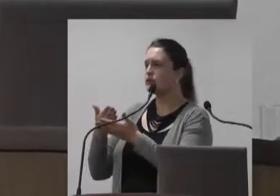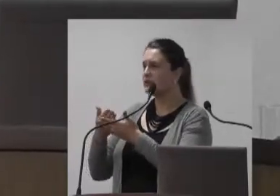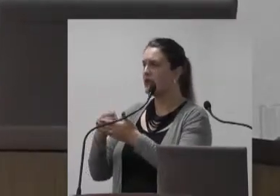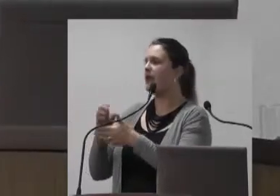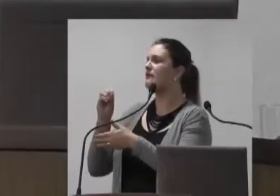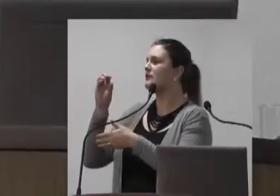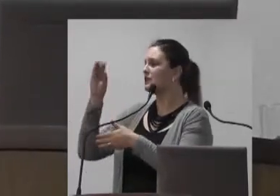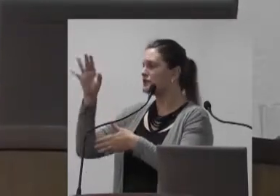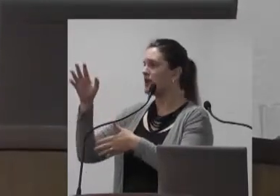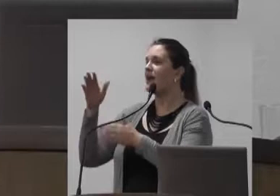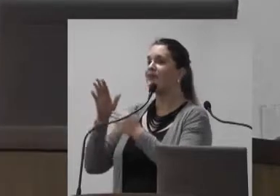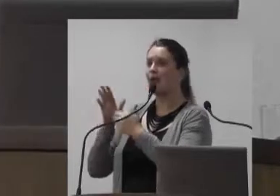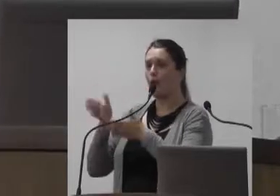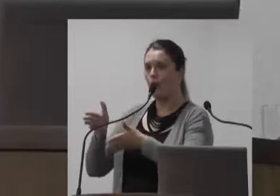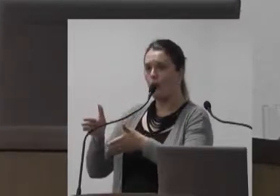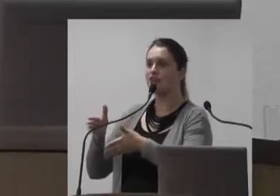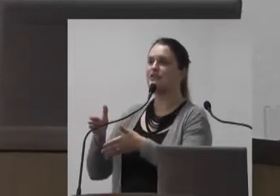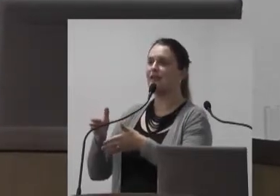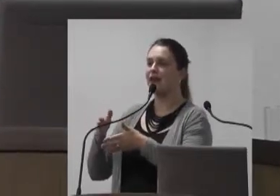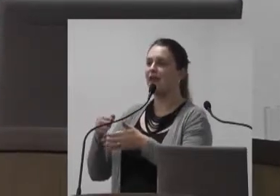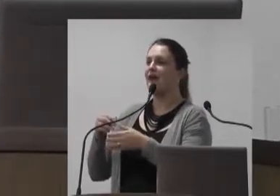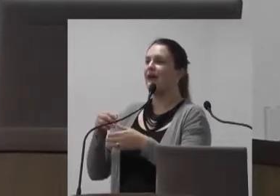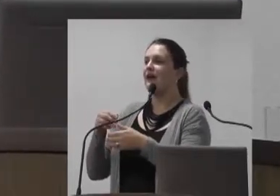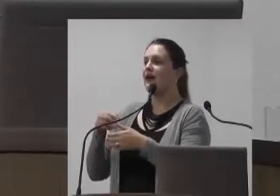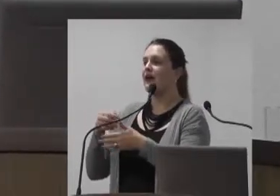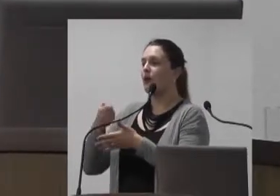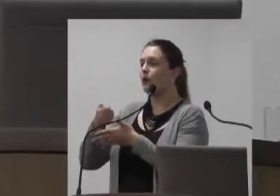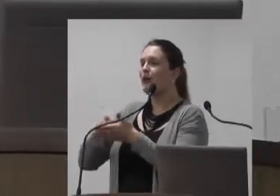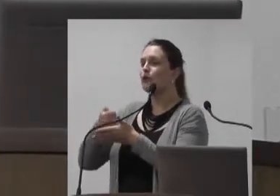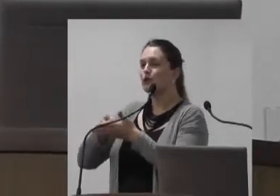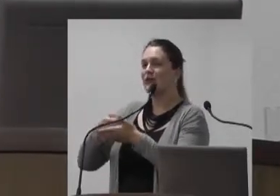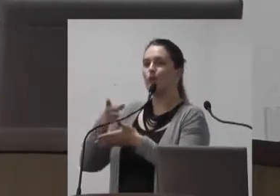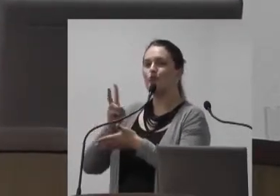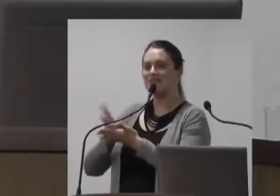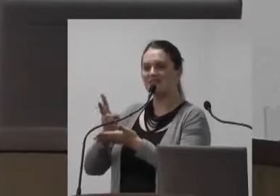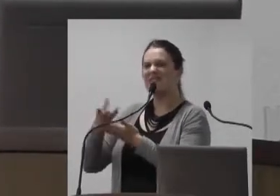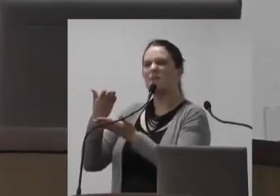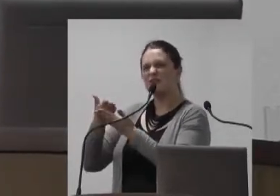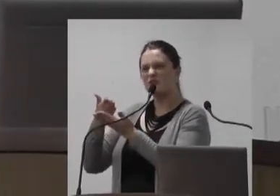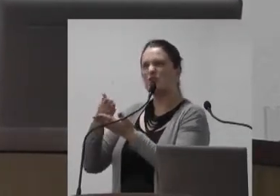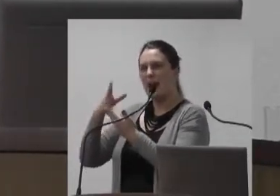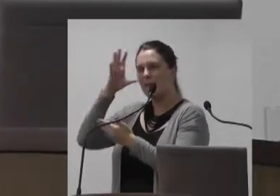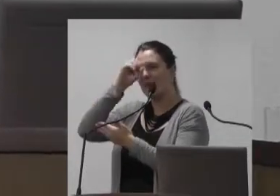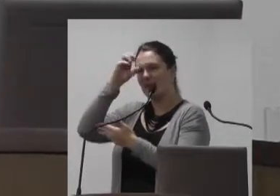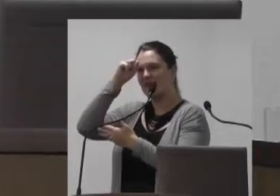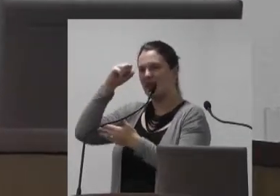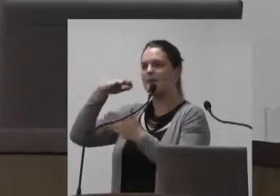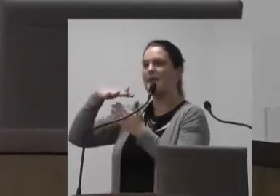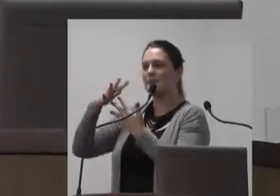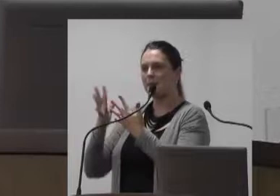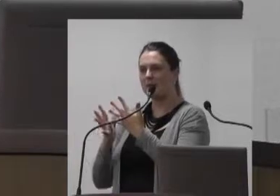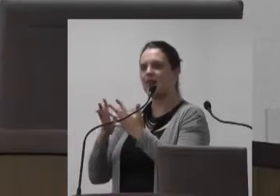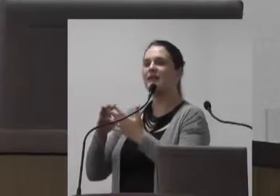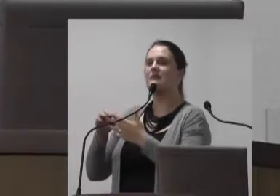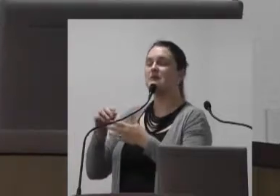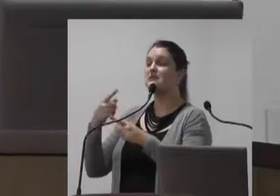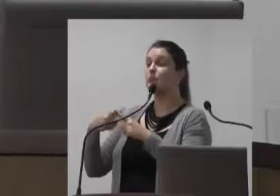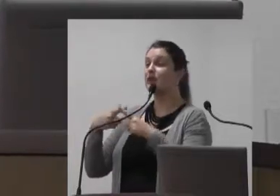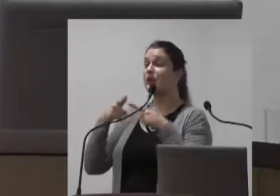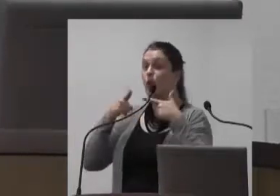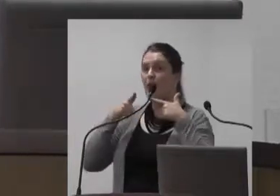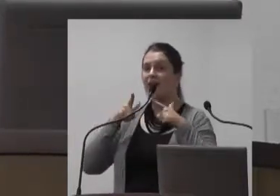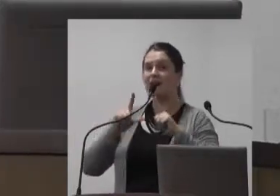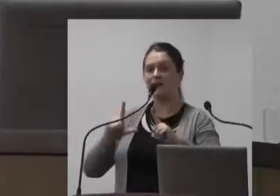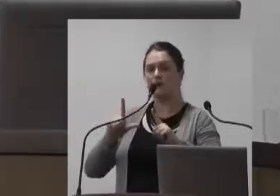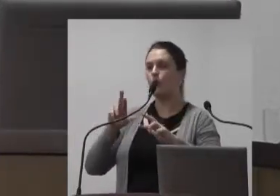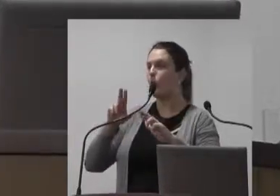fora, estudei, viajei, até hoje, né? É uma luta constante para estudar, para aprender, né? Para aprender Libras,